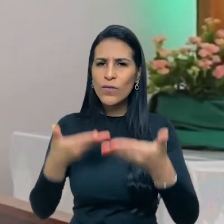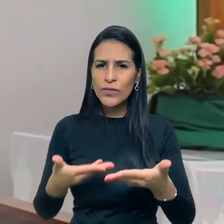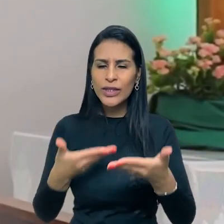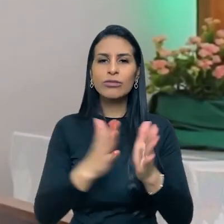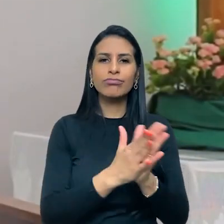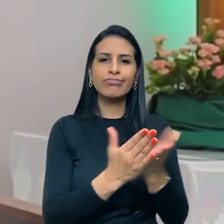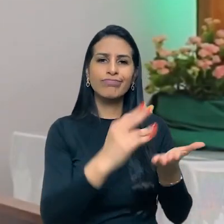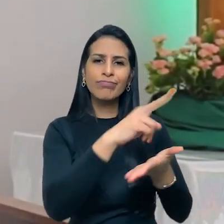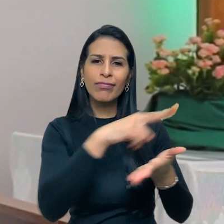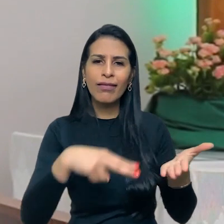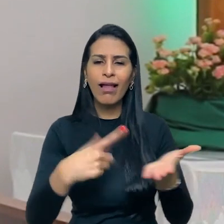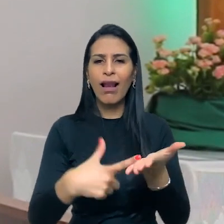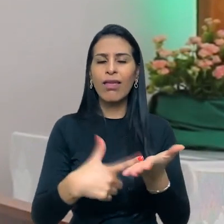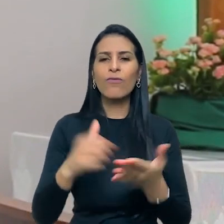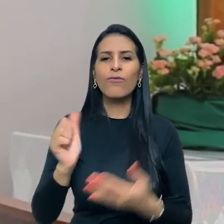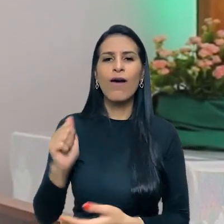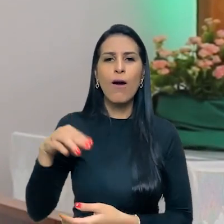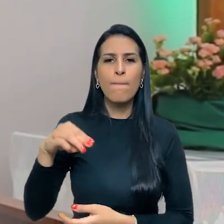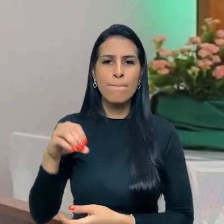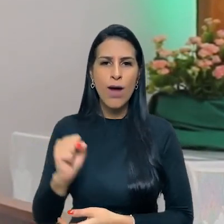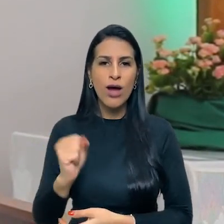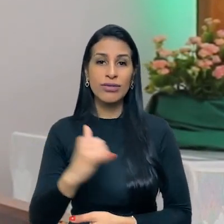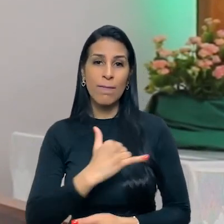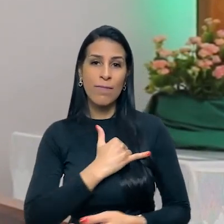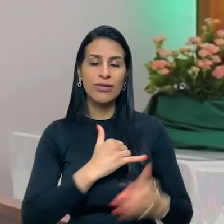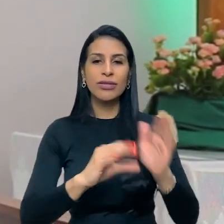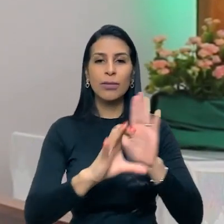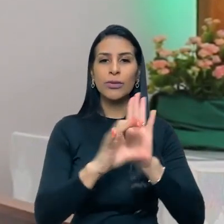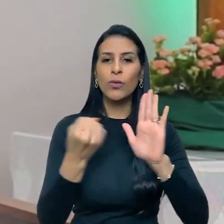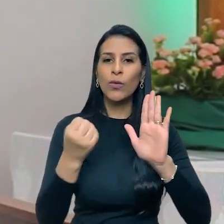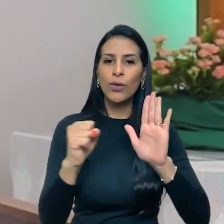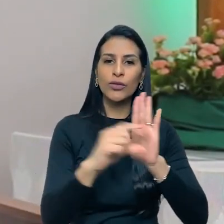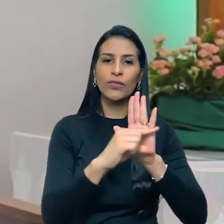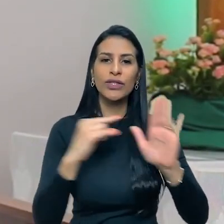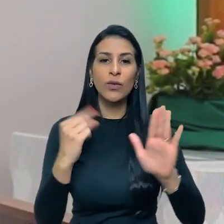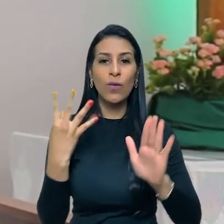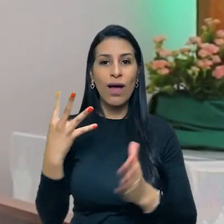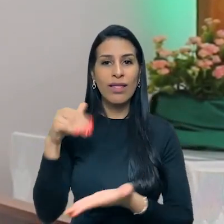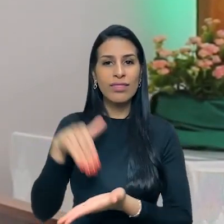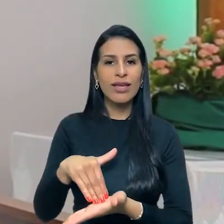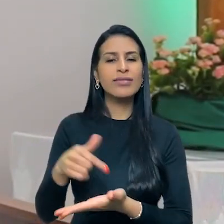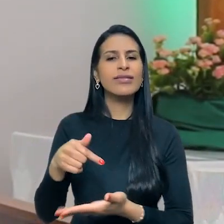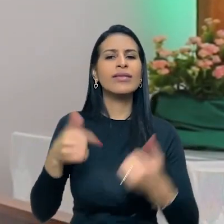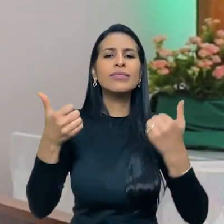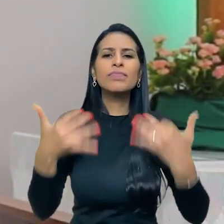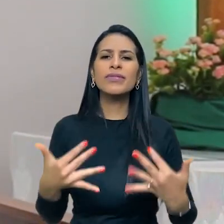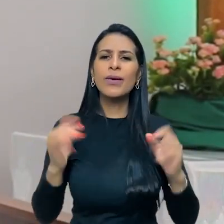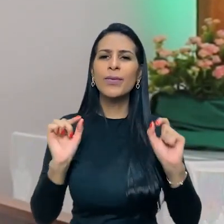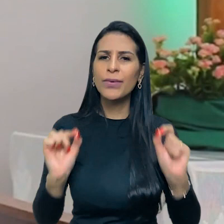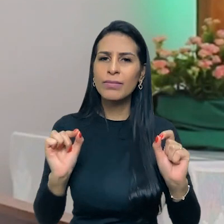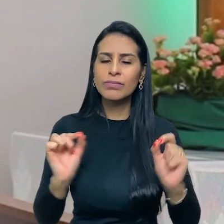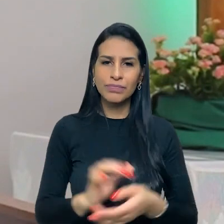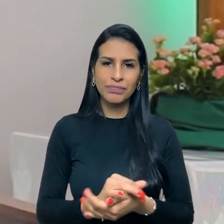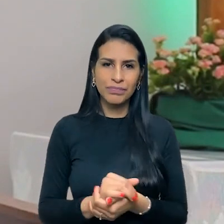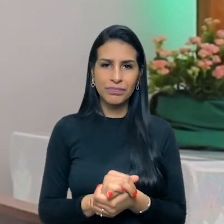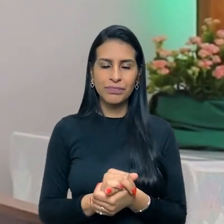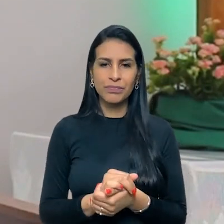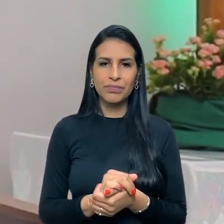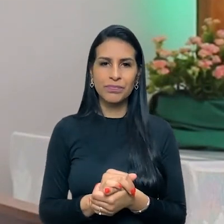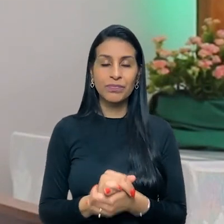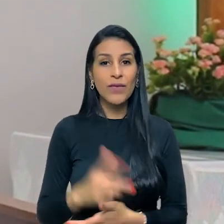Convido então para a leitura do texto de Amós, capítulo 8, versículos 4 a 7, onde lemos